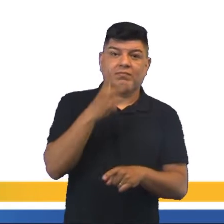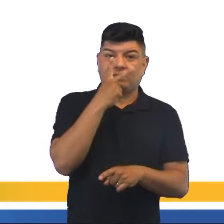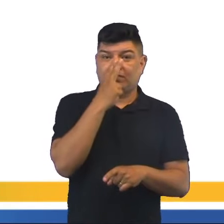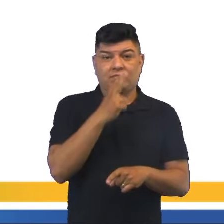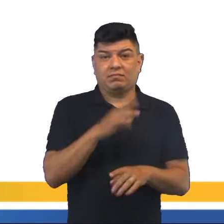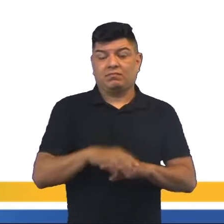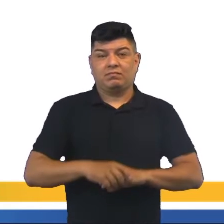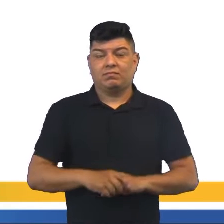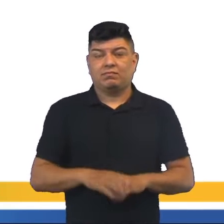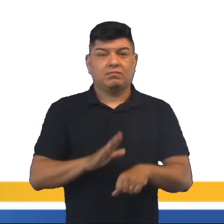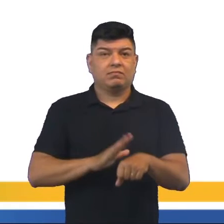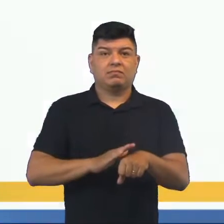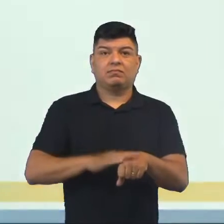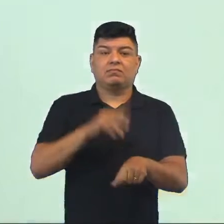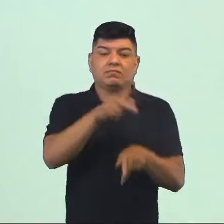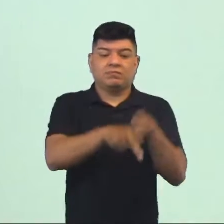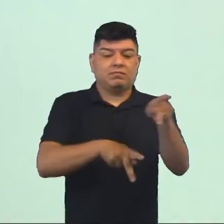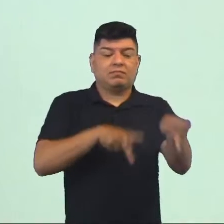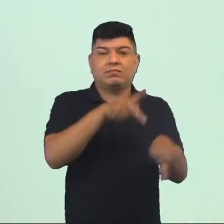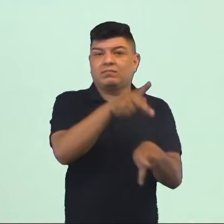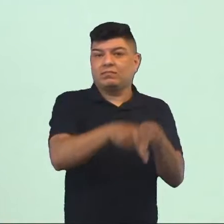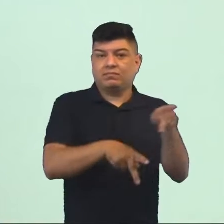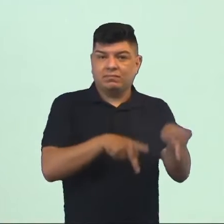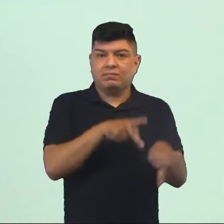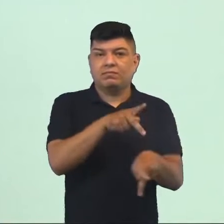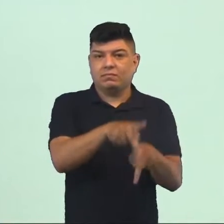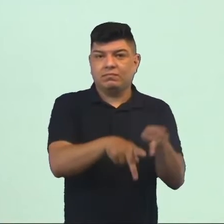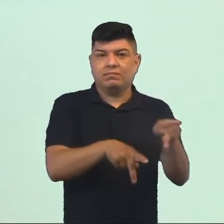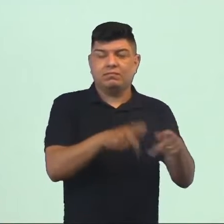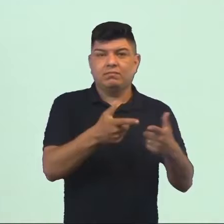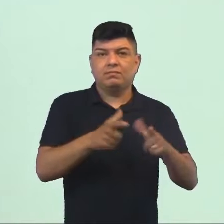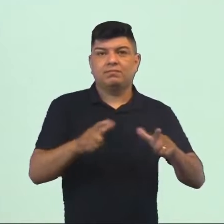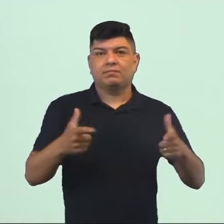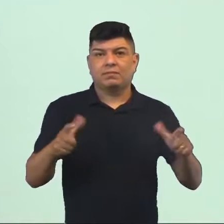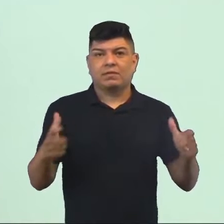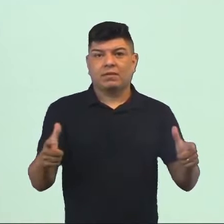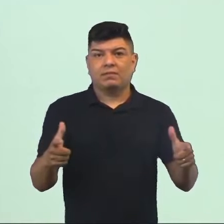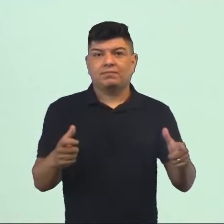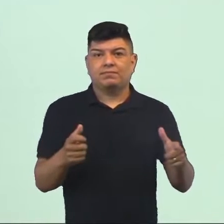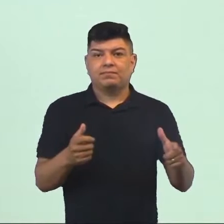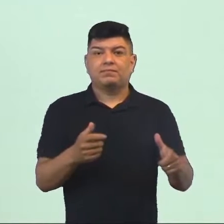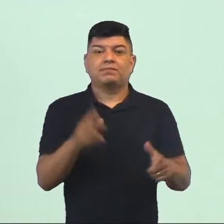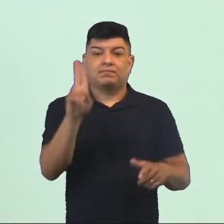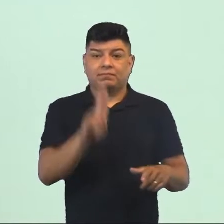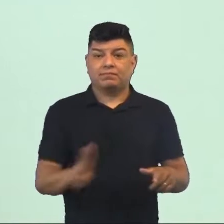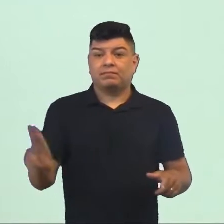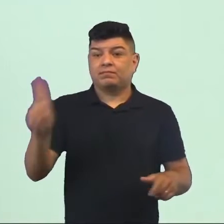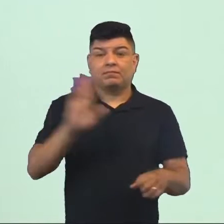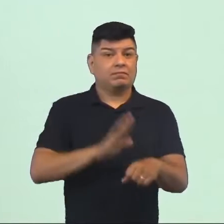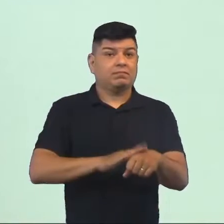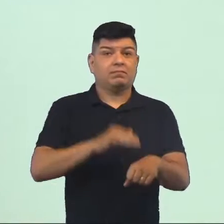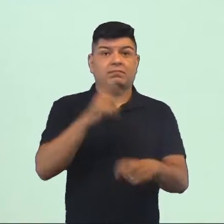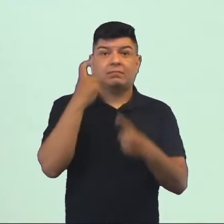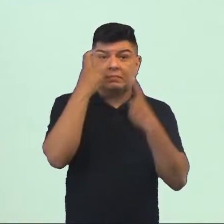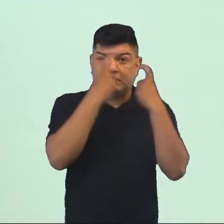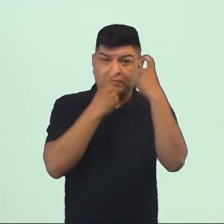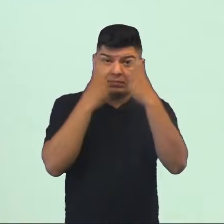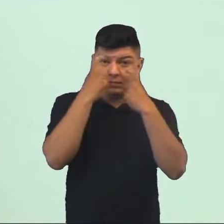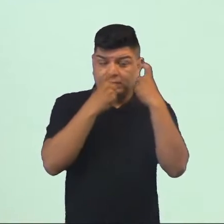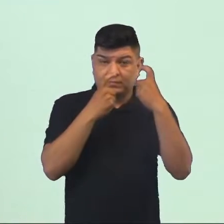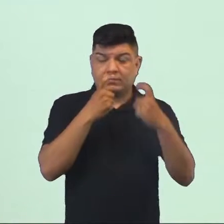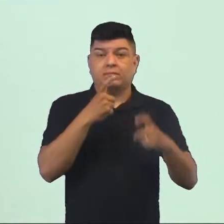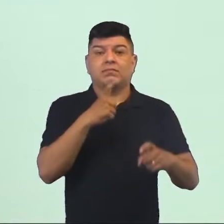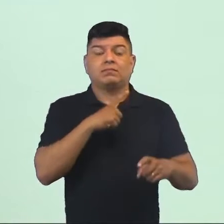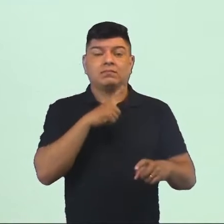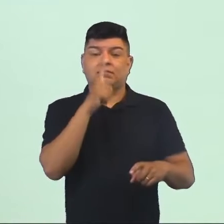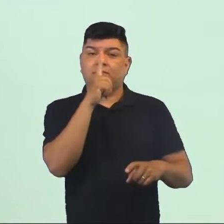semelhante. Quanto maior a população que está crescendo, ela vai consumir mais água. E há uma preocupação sobre essa